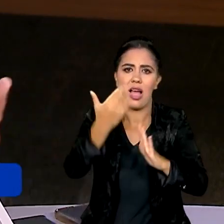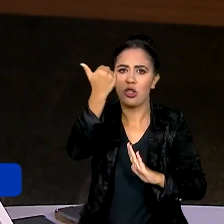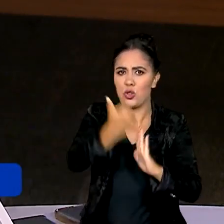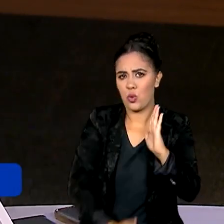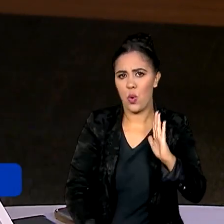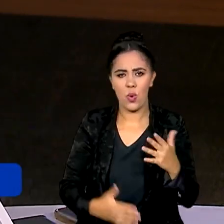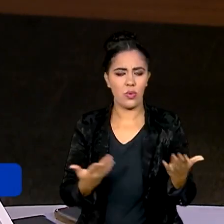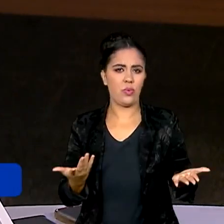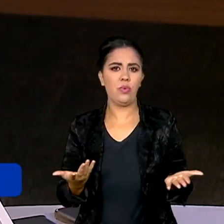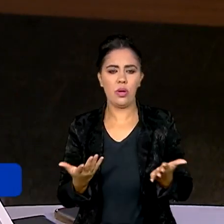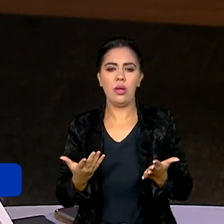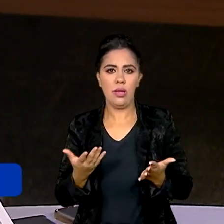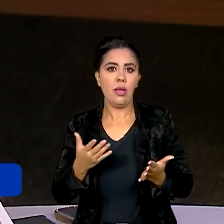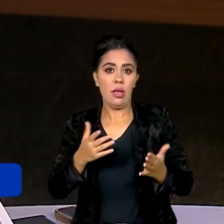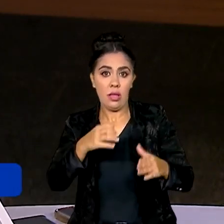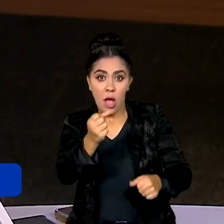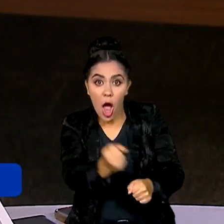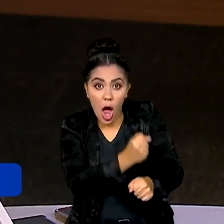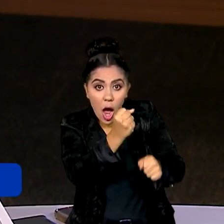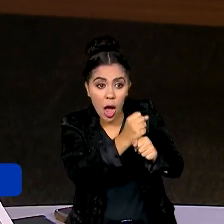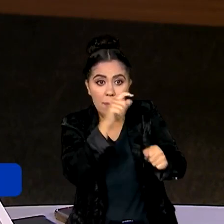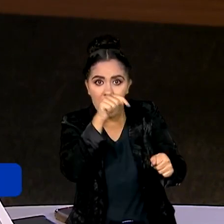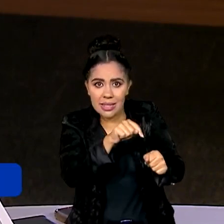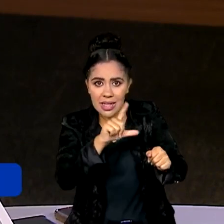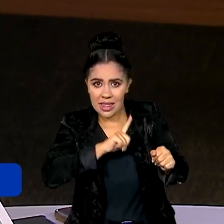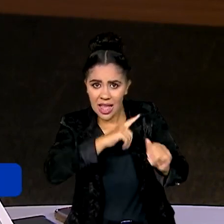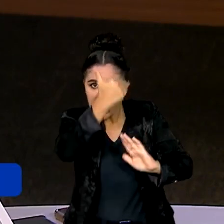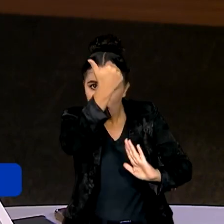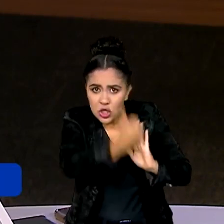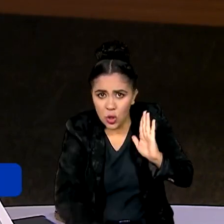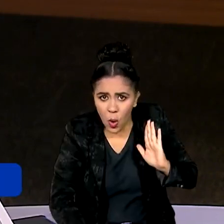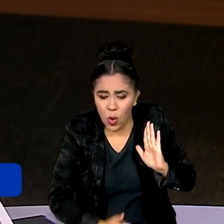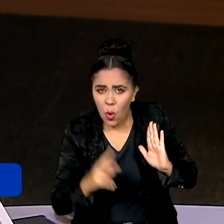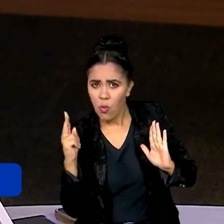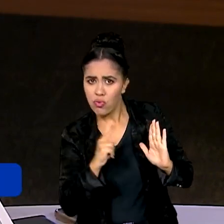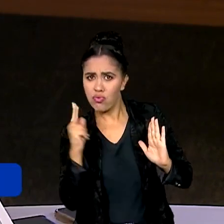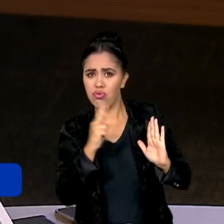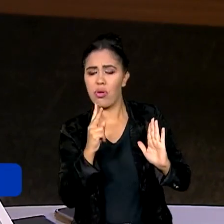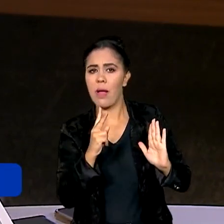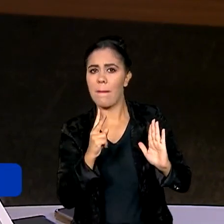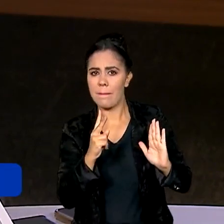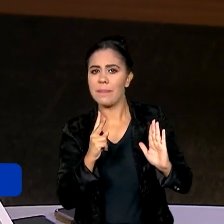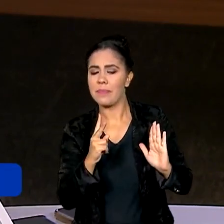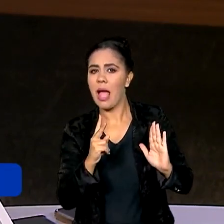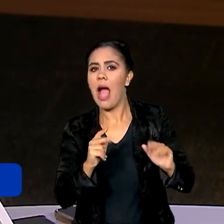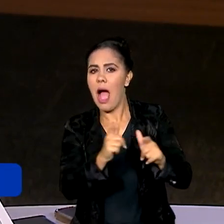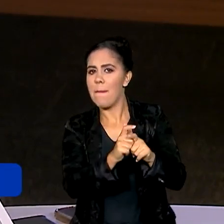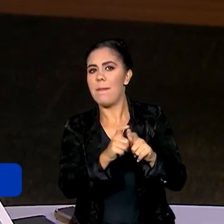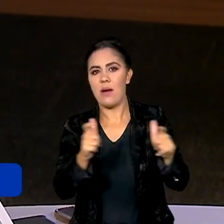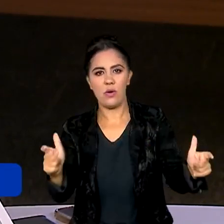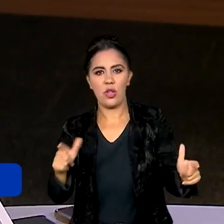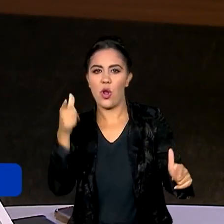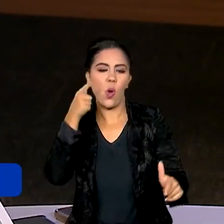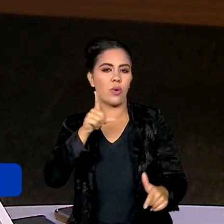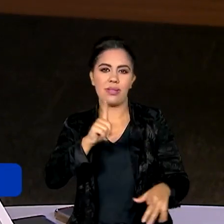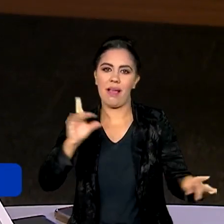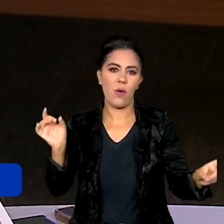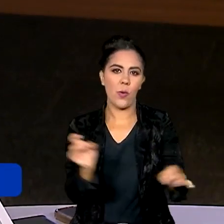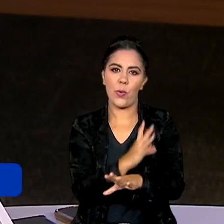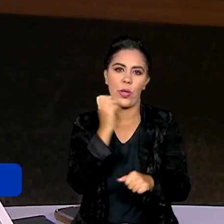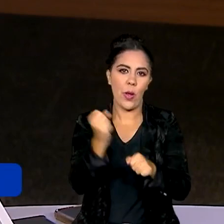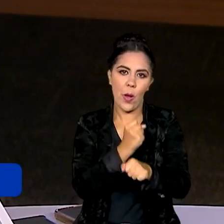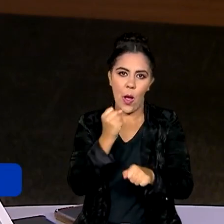50%. Então, quando ela dá na obra um desconto tão grande assim, em geral, essas obras elas não são concluídas e a